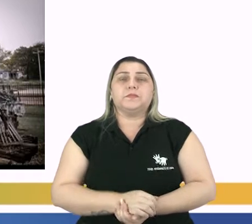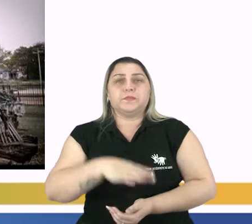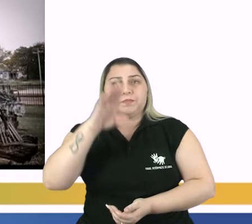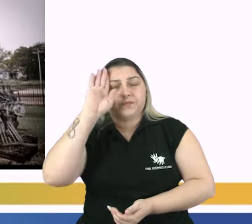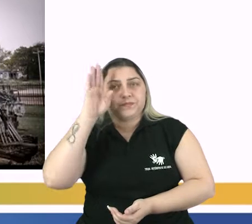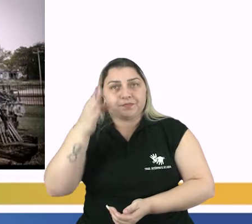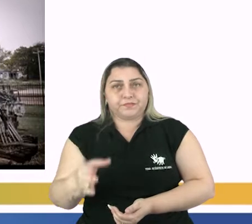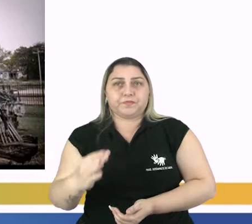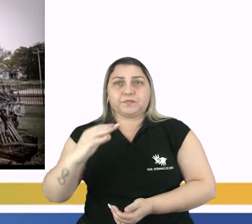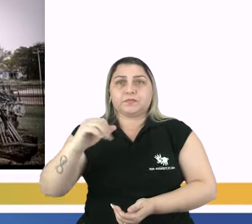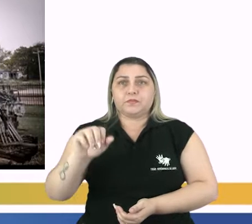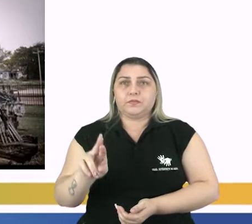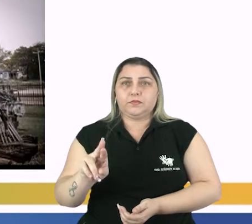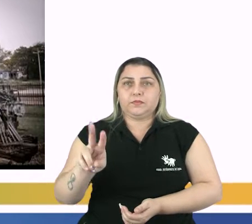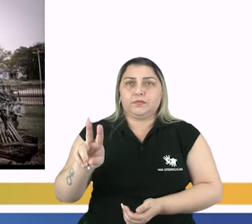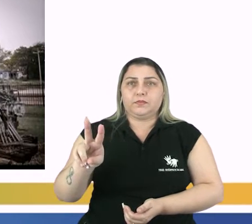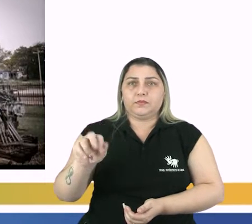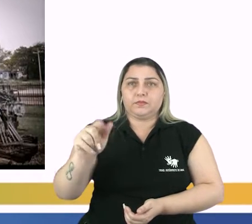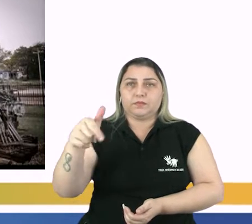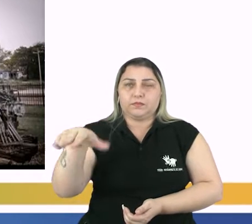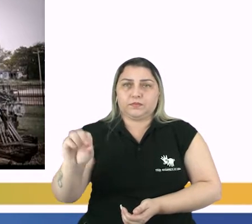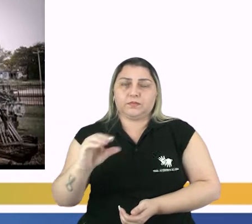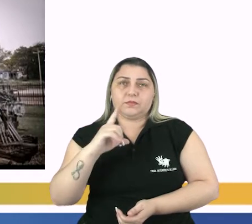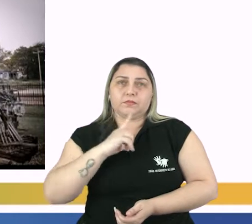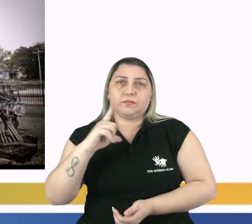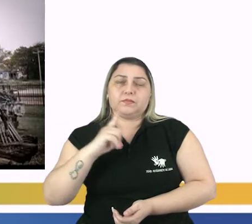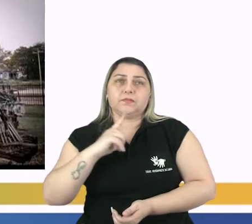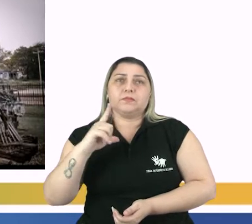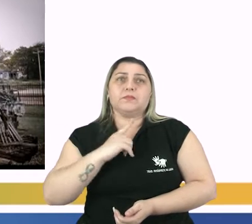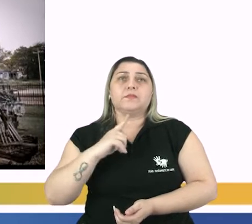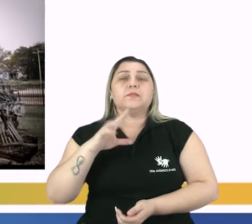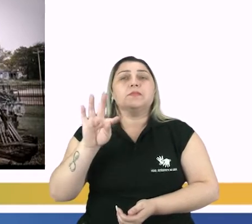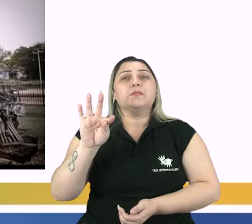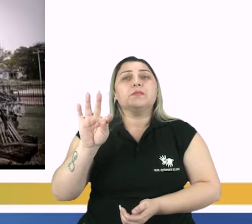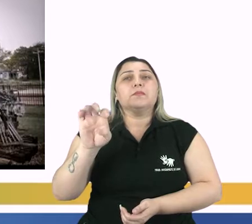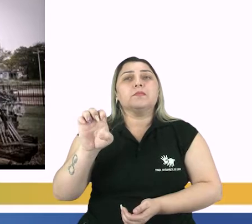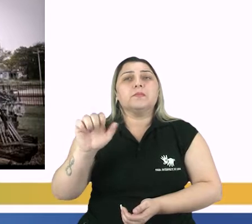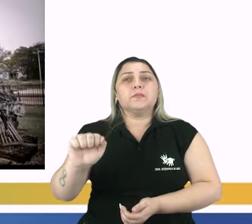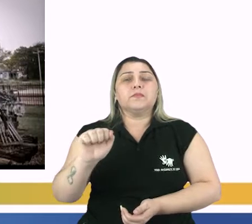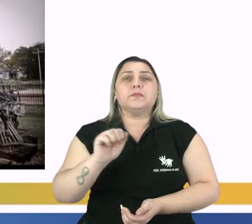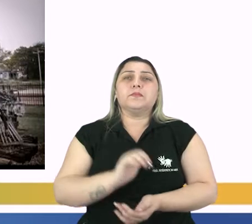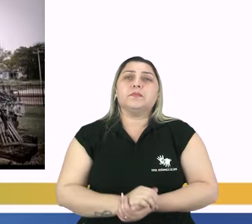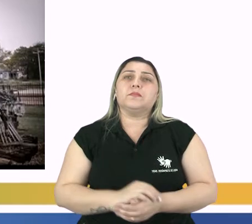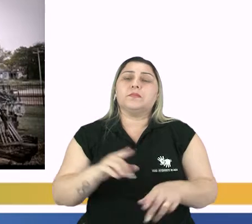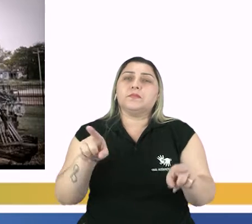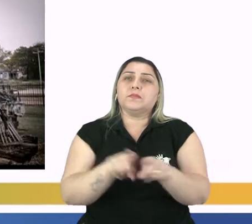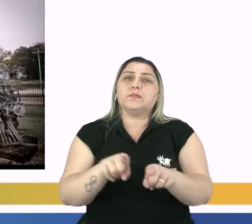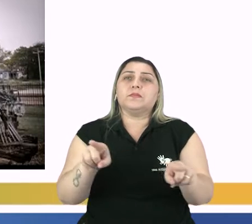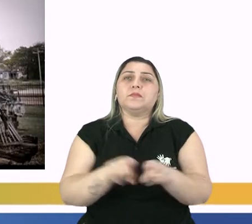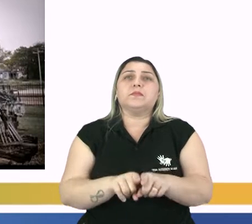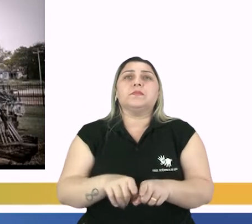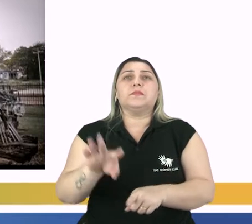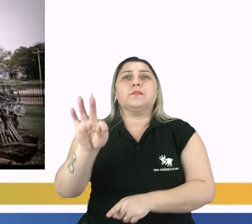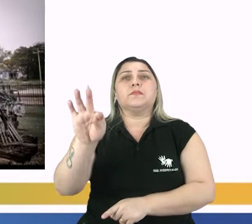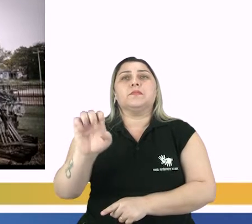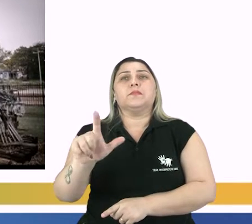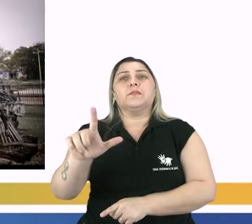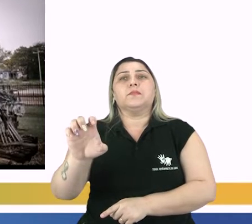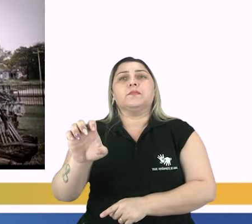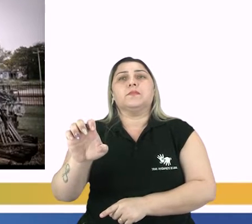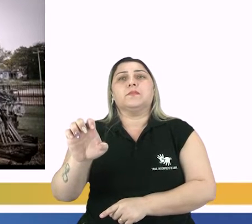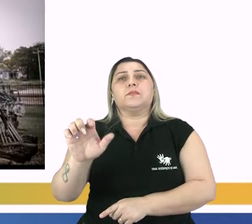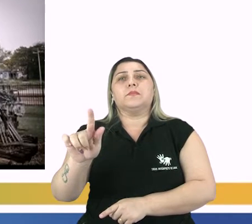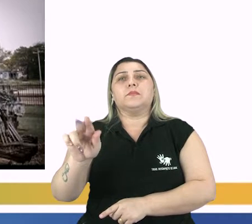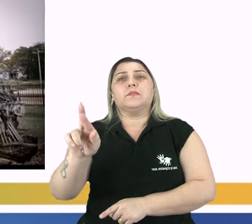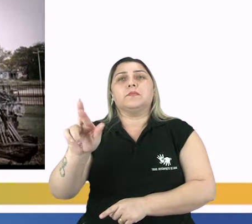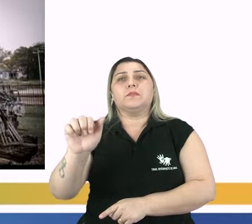principal era o carvão mineral, aí houve aí o TA, mecânico também, e também o telégrafo, né? Isso